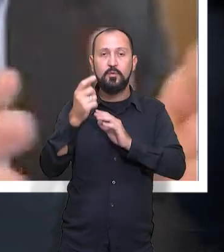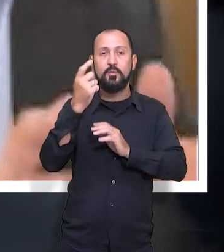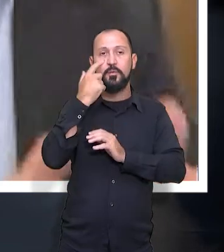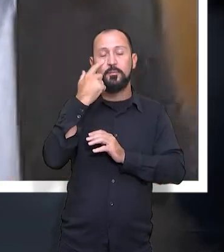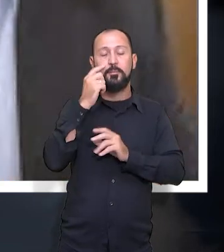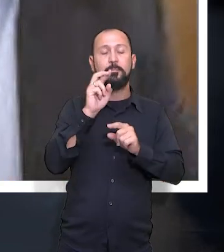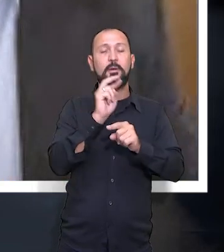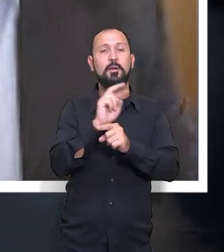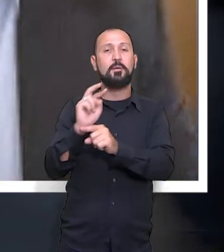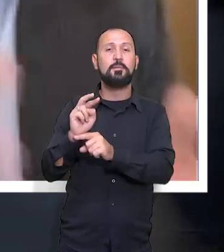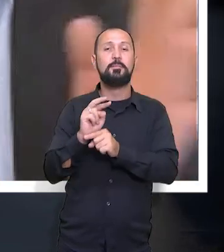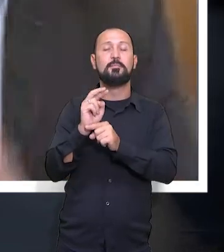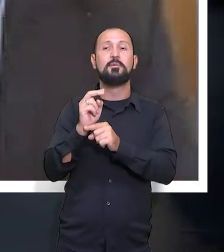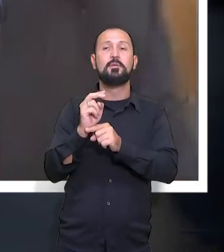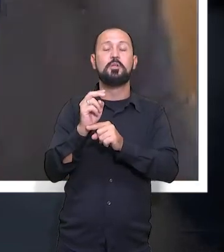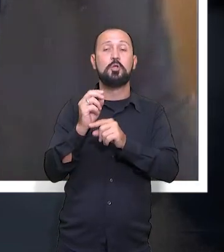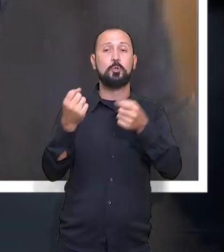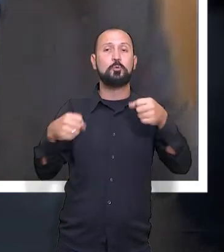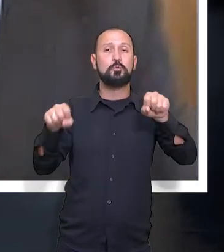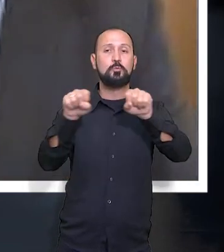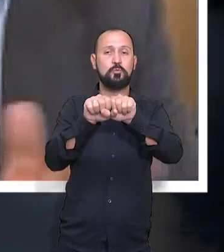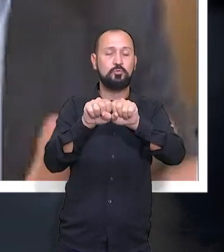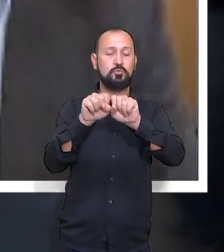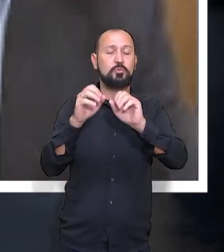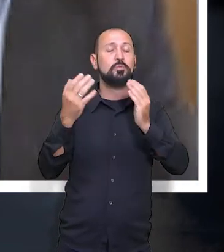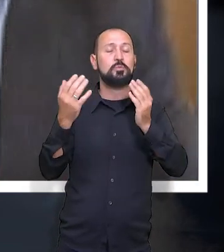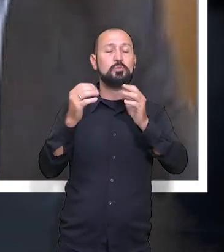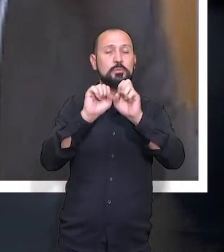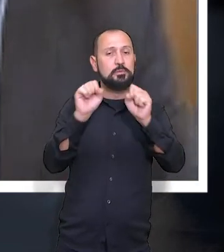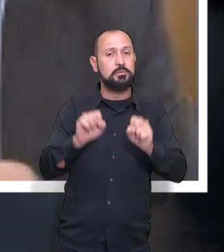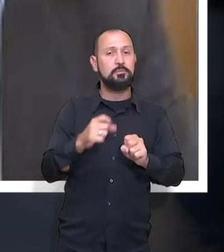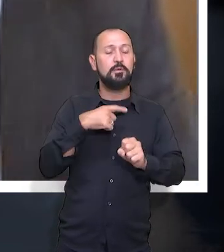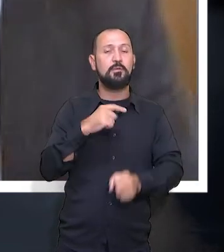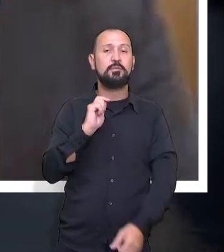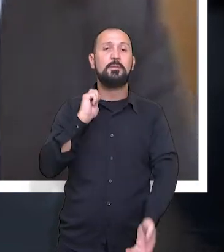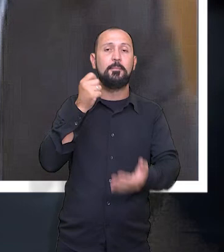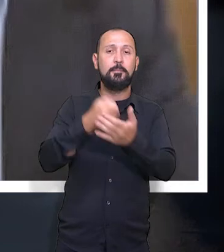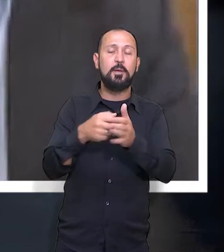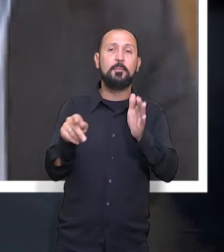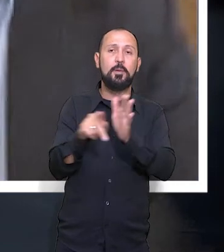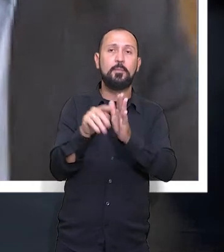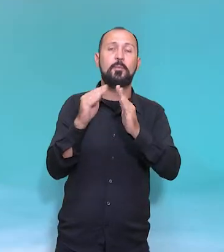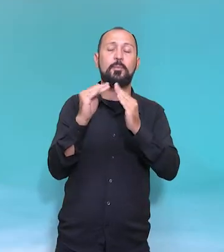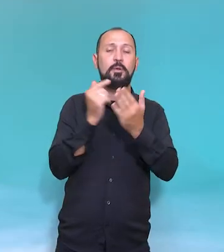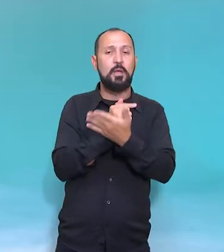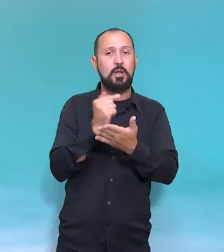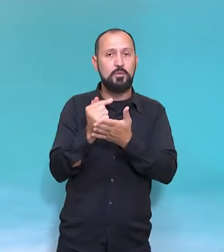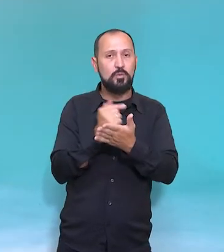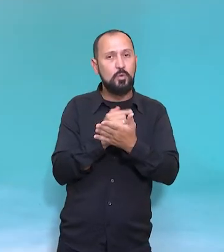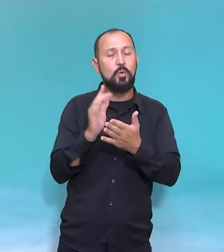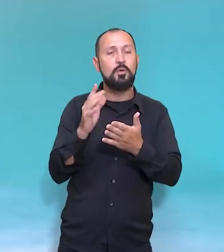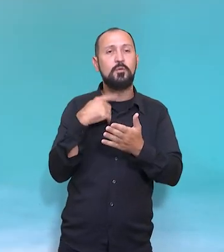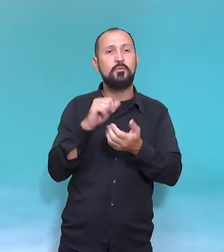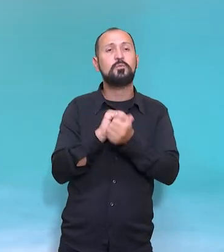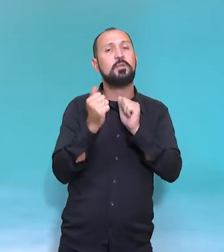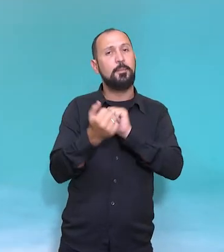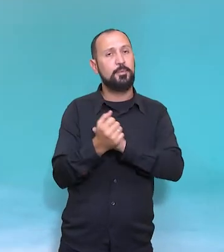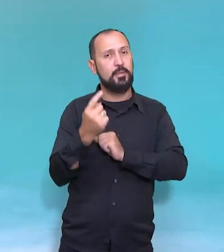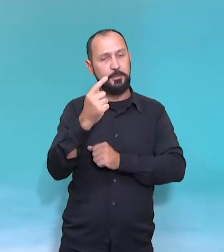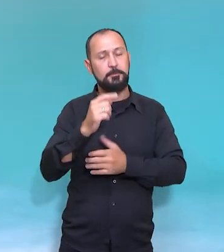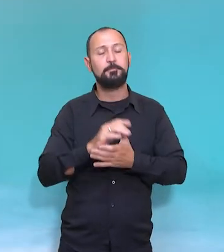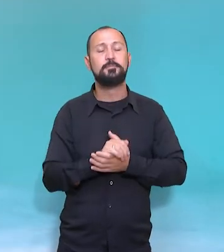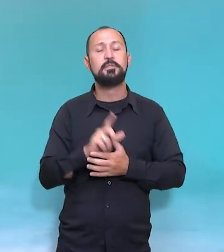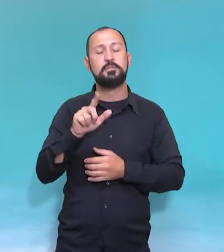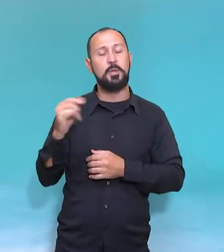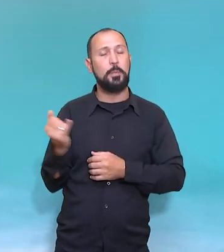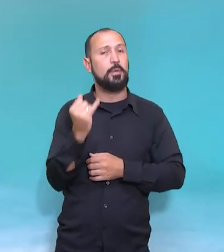para manutenção do SERP e para integralização do SERP com os outros cartórios. E ele vai ser custeado pelos próprios cartórios que vão se enquadrar